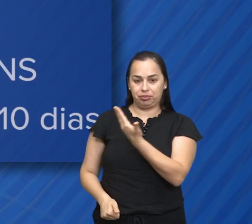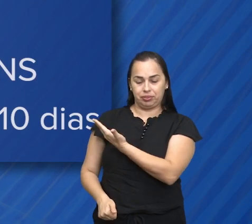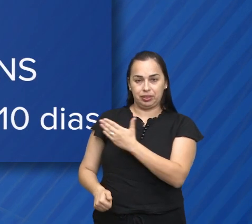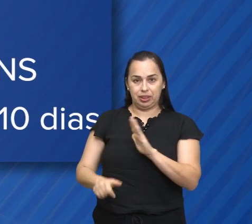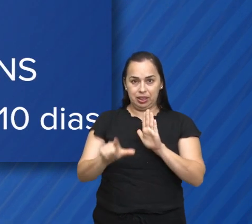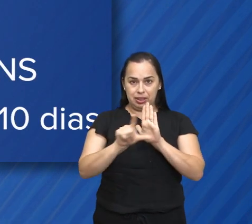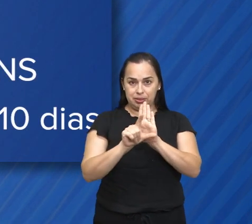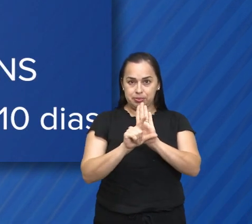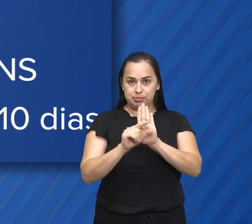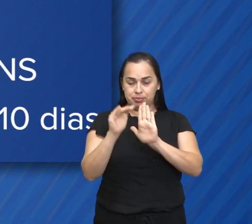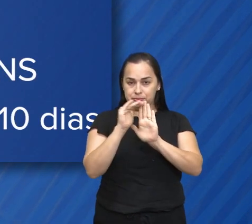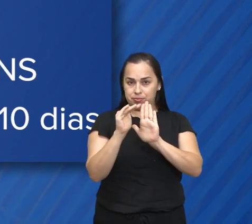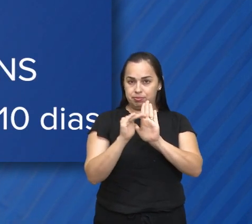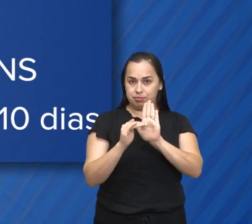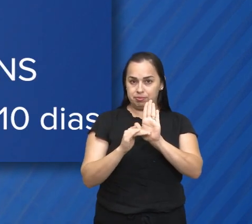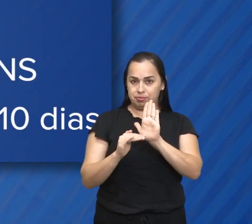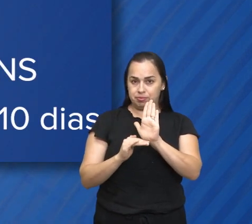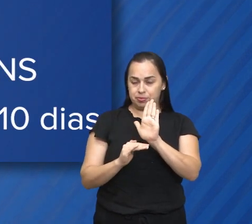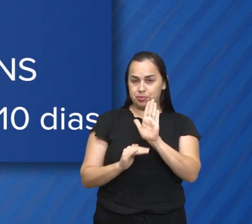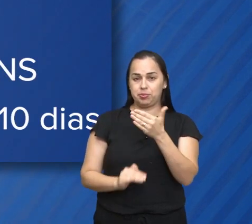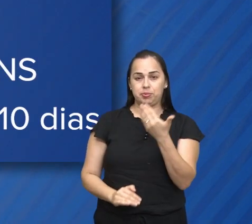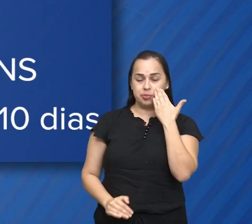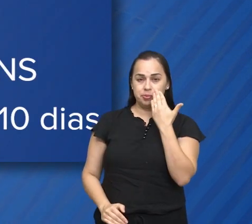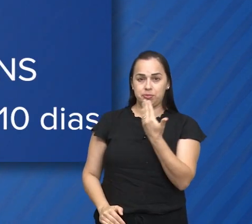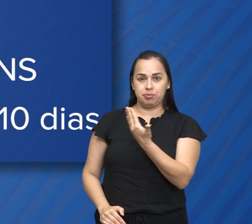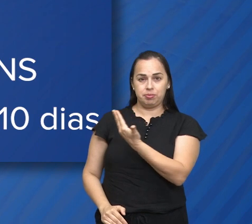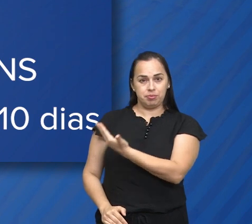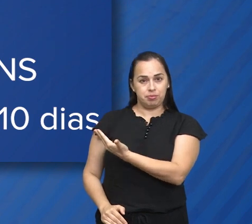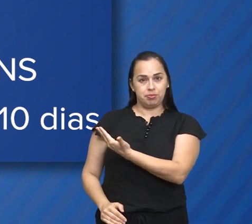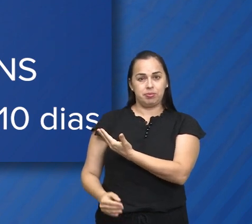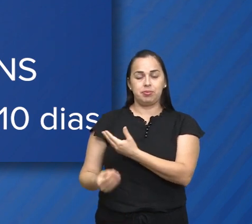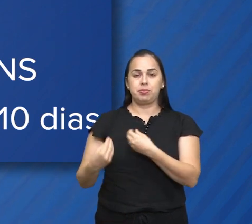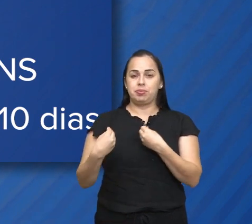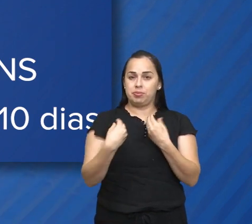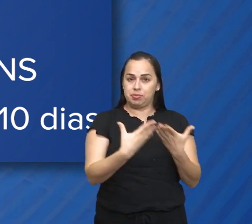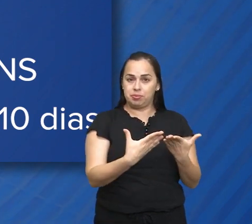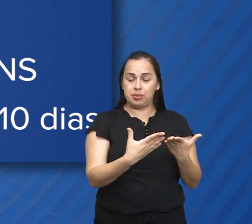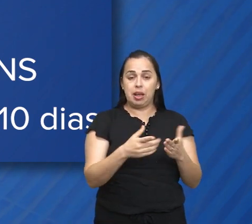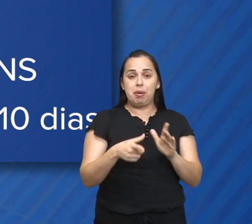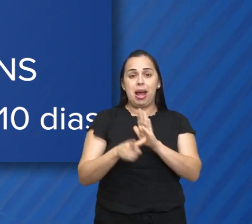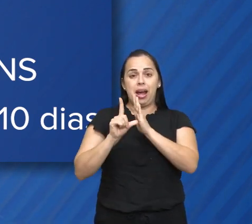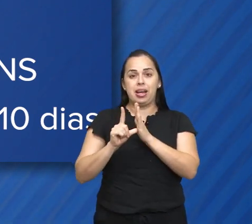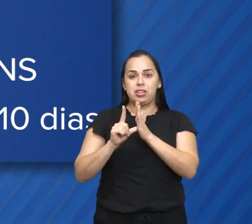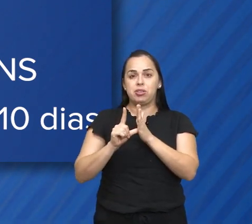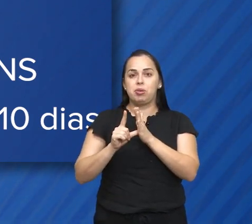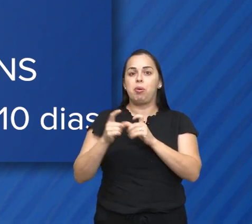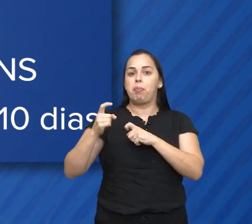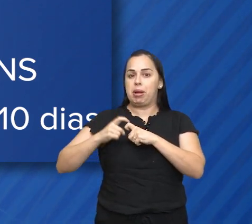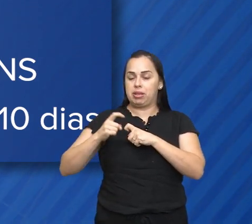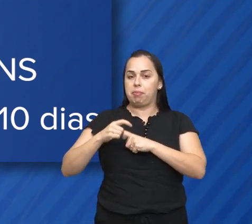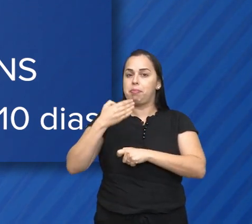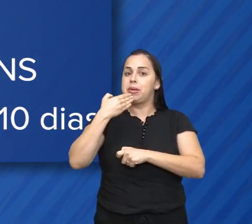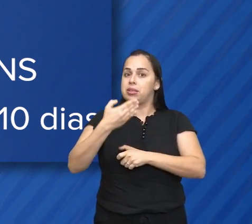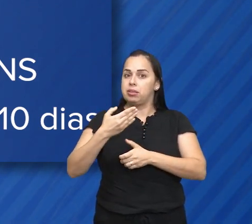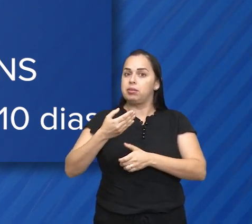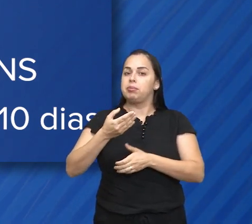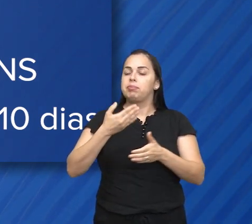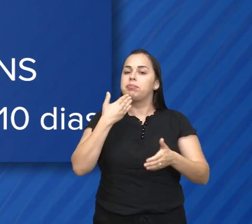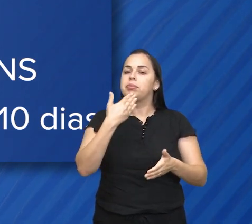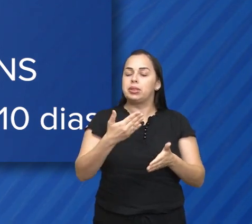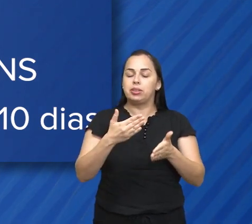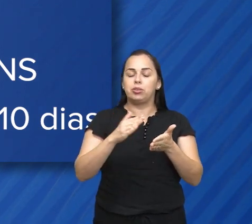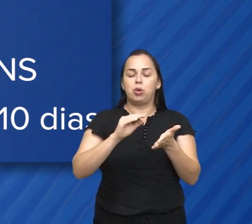que os planos devem oferecer o tratamento com os medicamentos desde que haja prescrição médica, registro na Anvisa